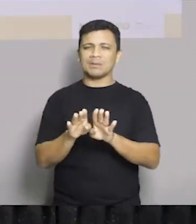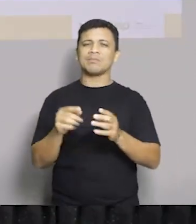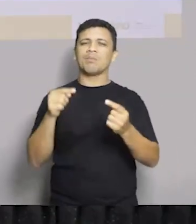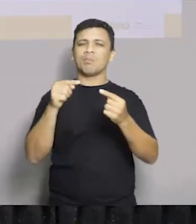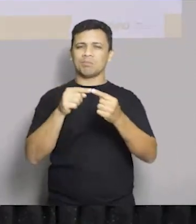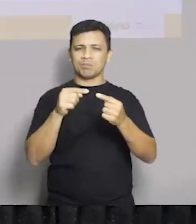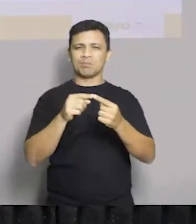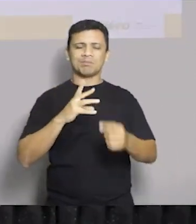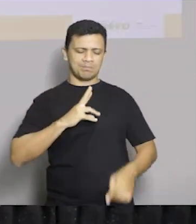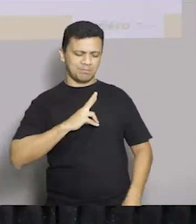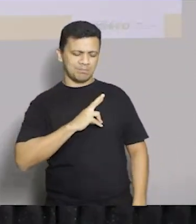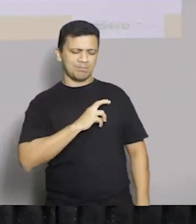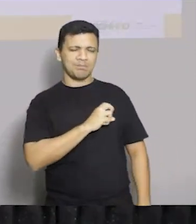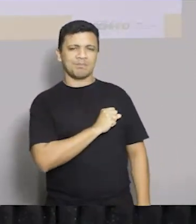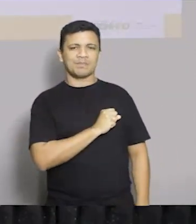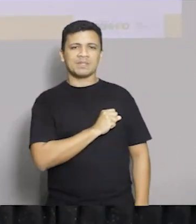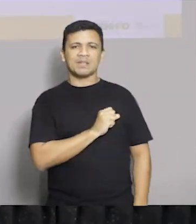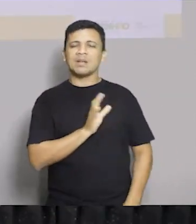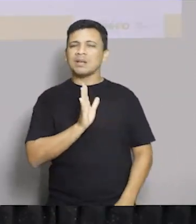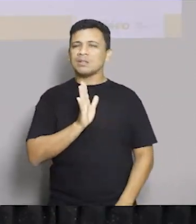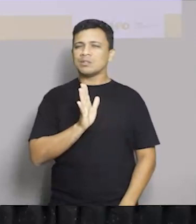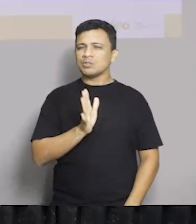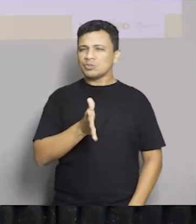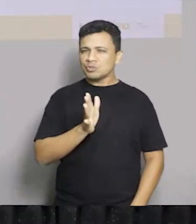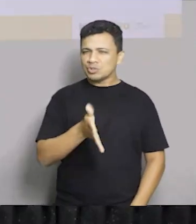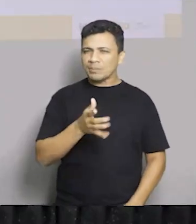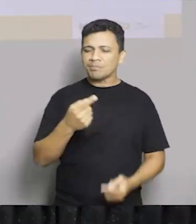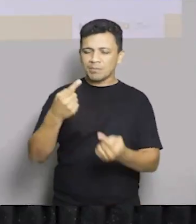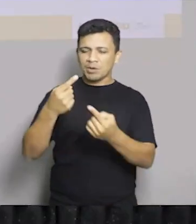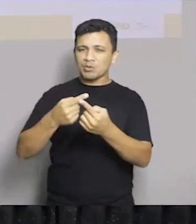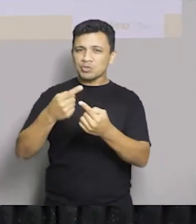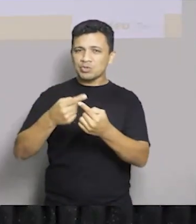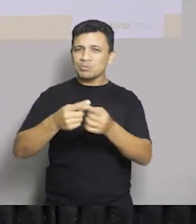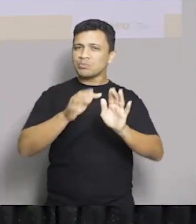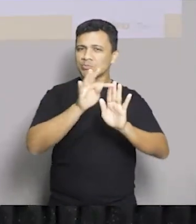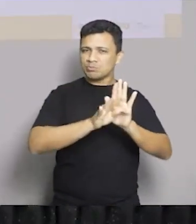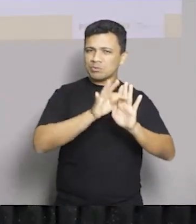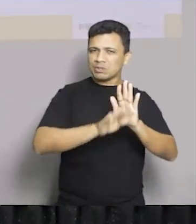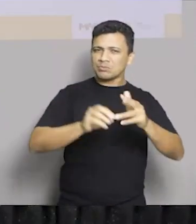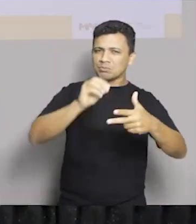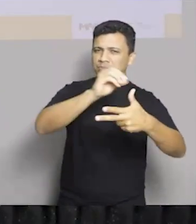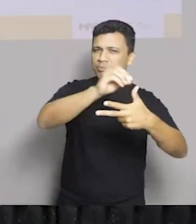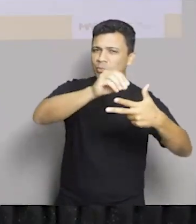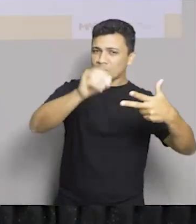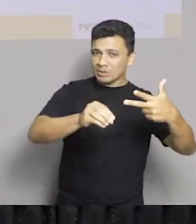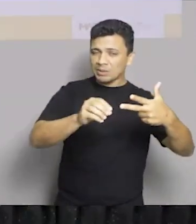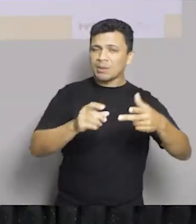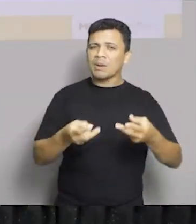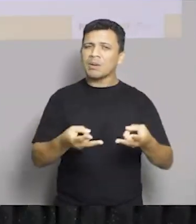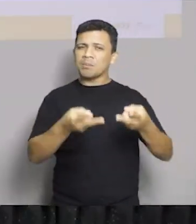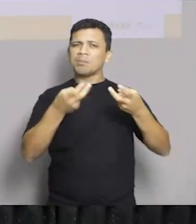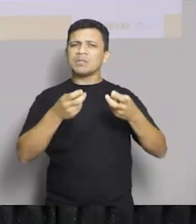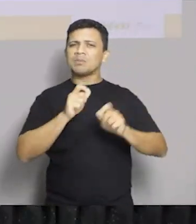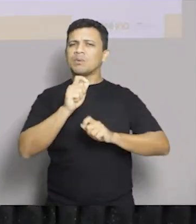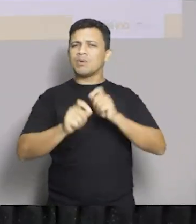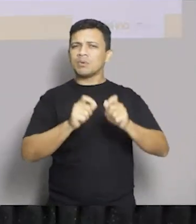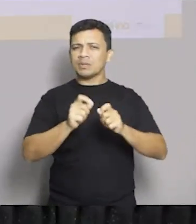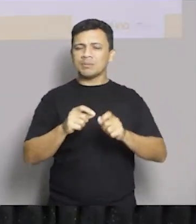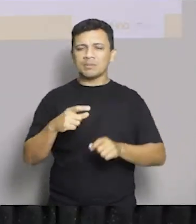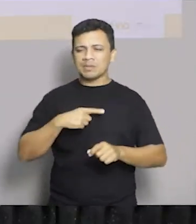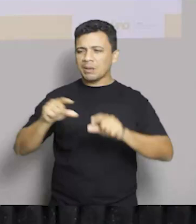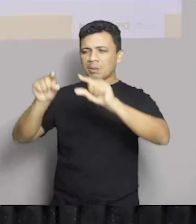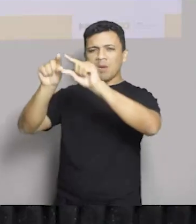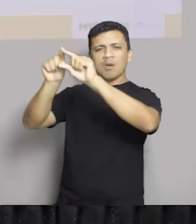nós já observamos quando esse tipo de texto é citado no ENEM que os fragmentos trazem normalmente